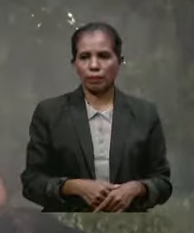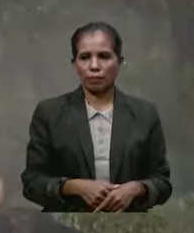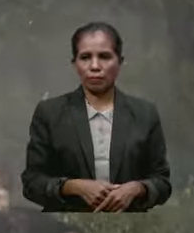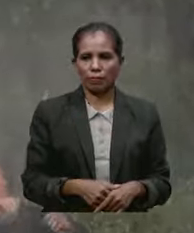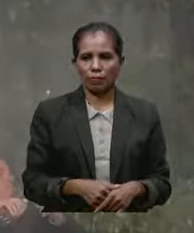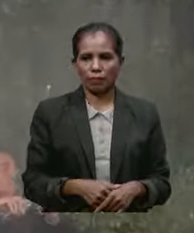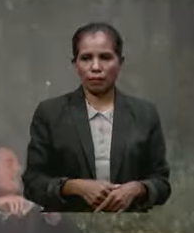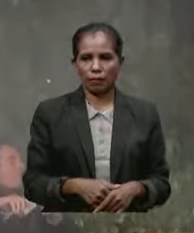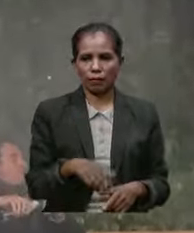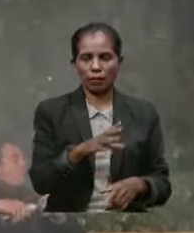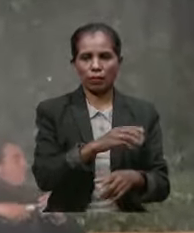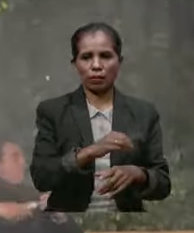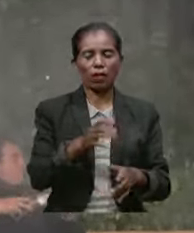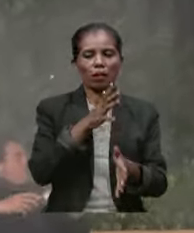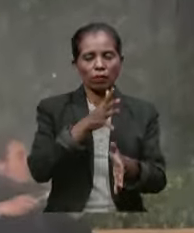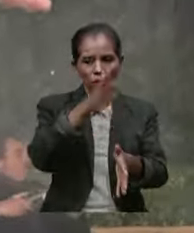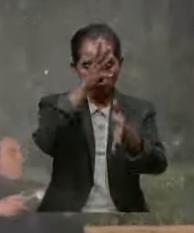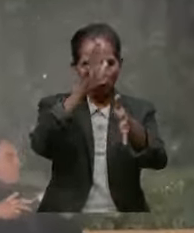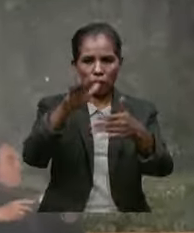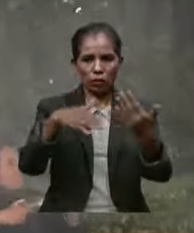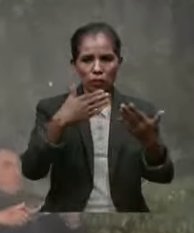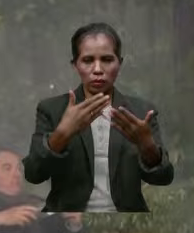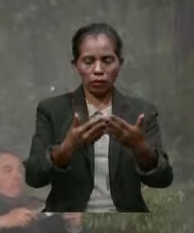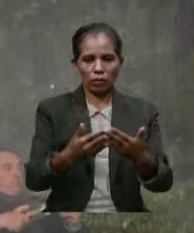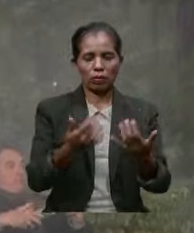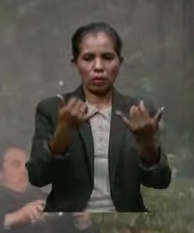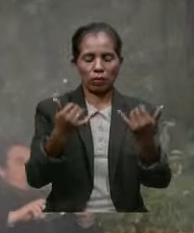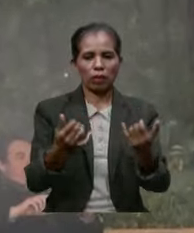Choravam, beijavam, como a última despedida.